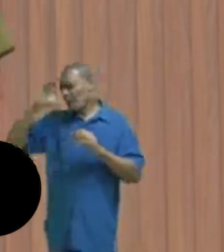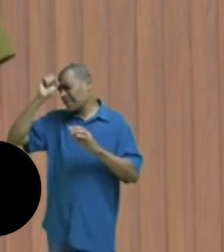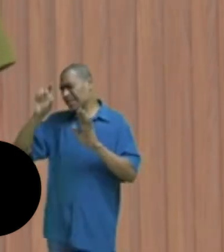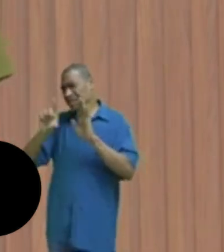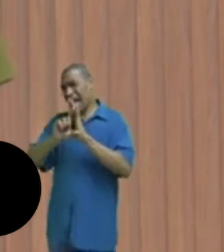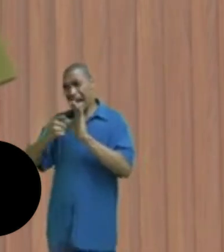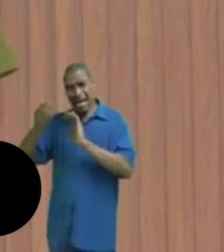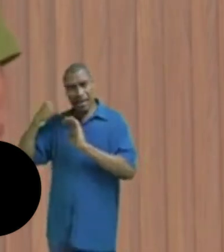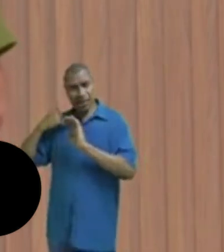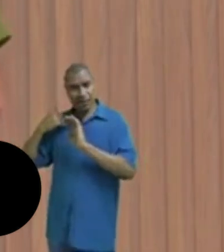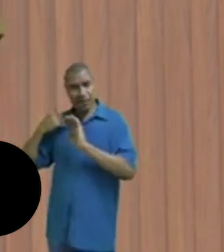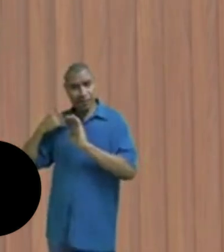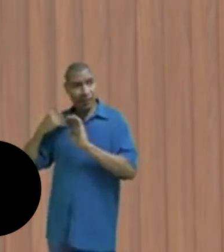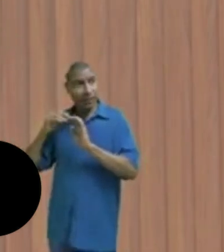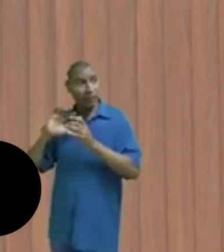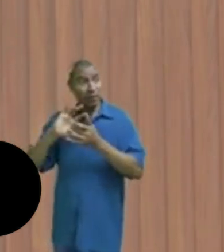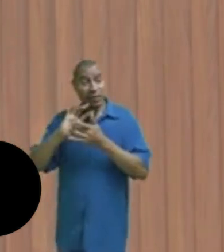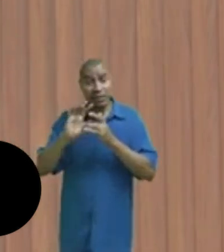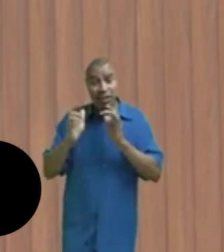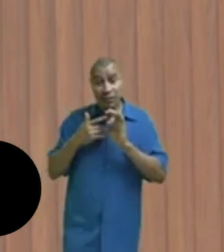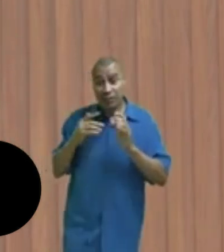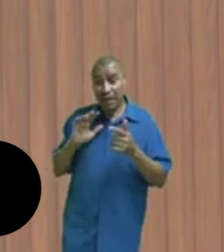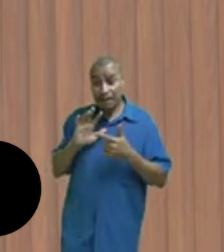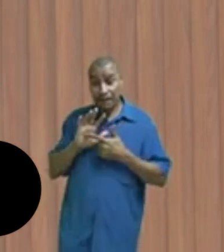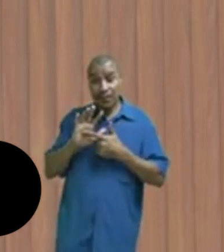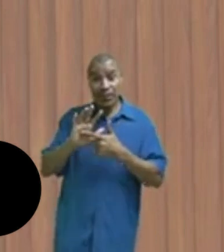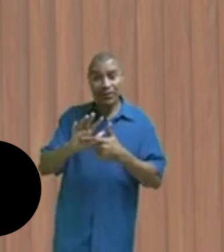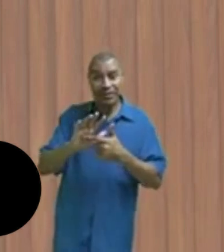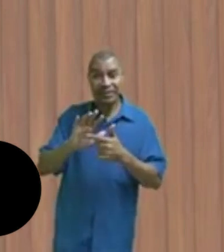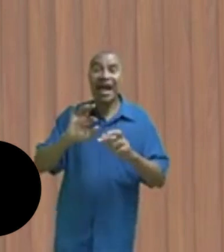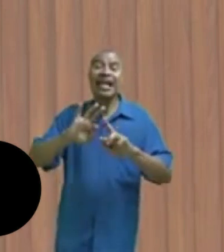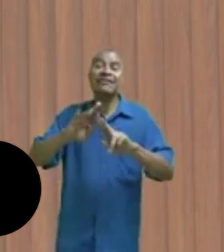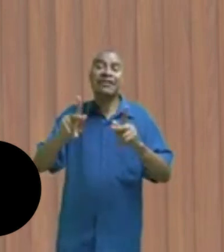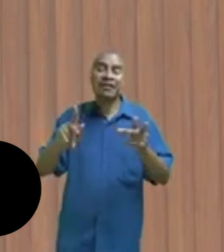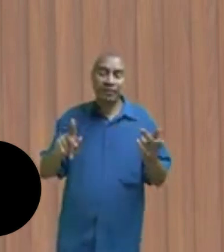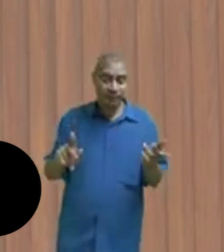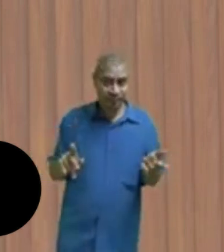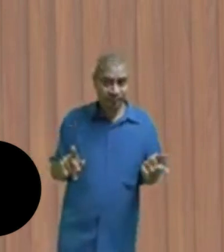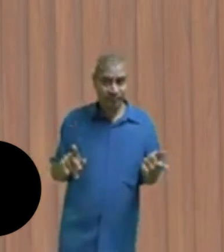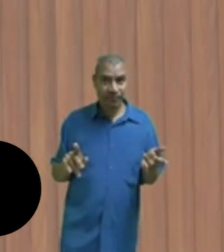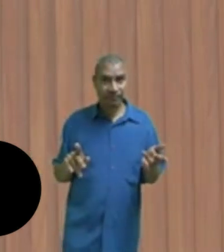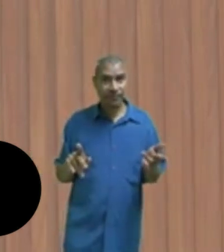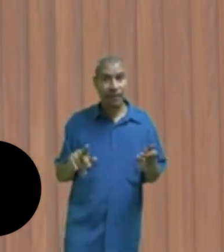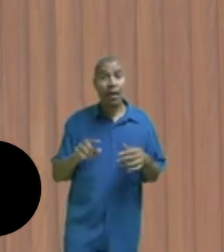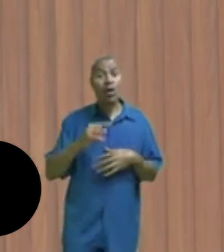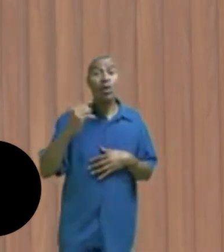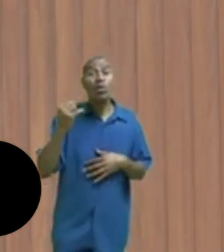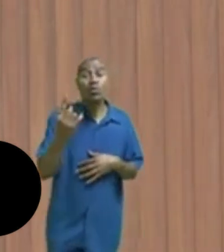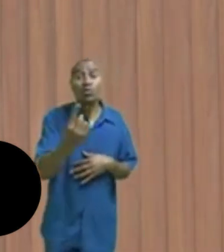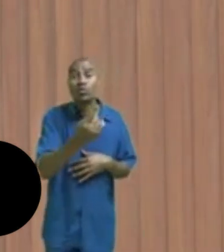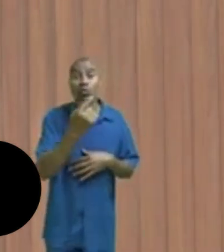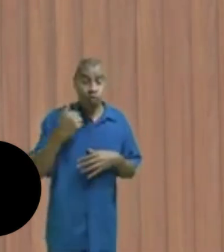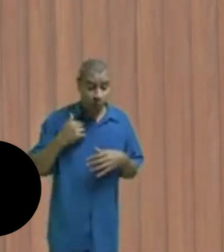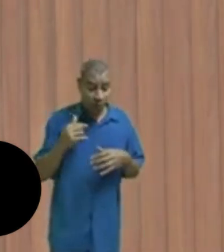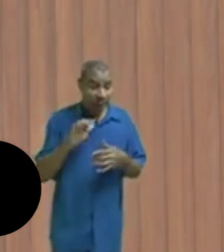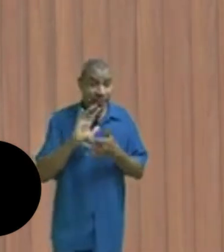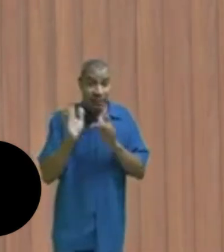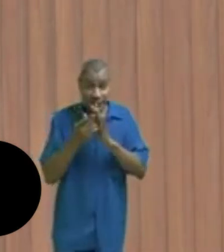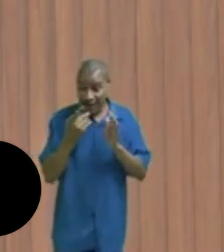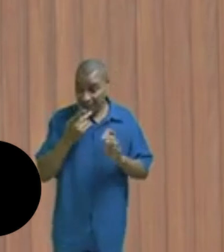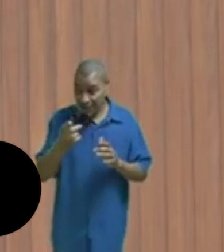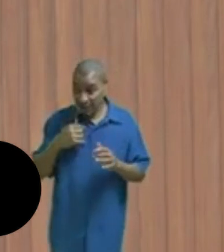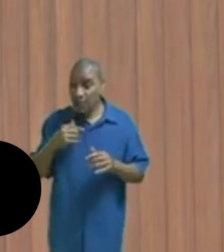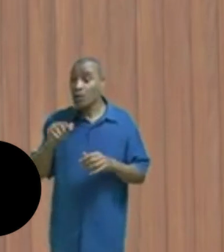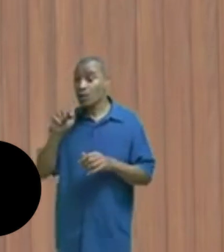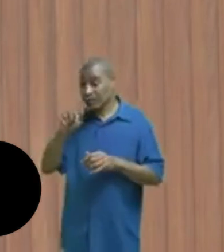o que Jesus está dizendo, na verdade, é muito simples. Não é o nosso trabalho, nem o nosso serviço,